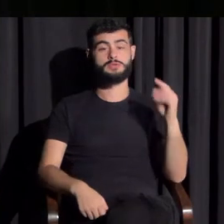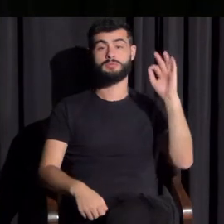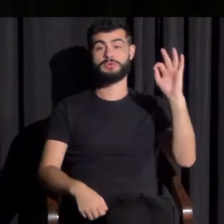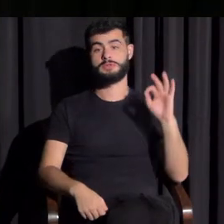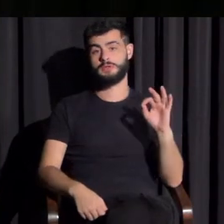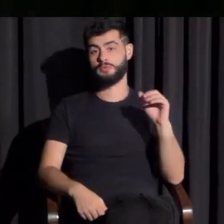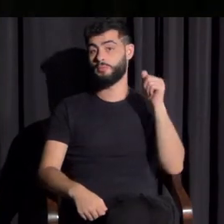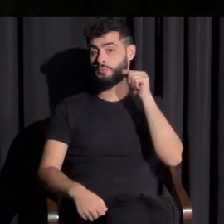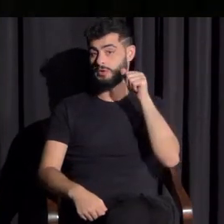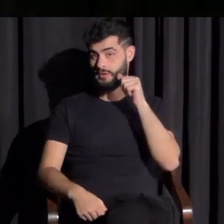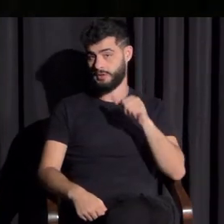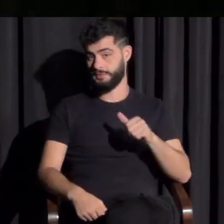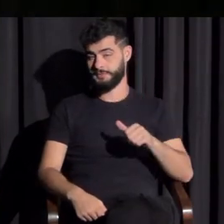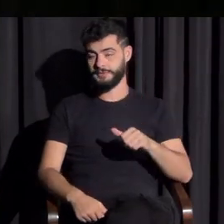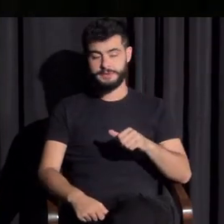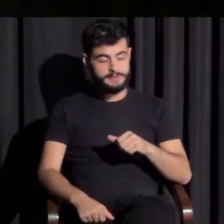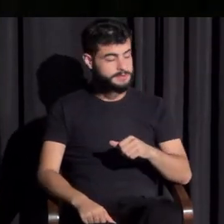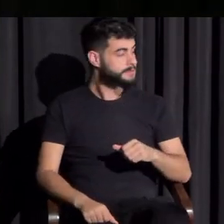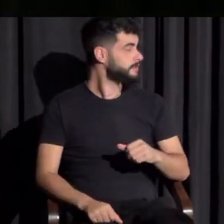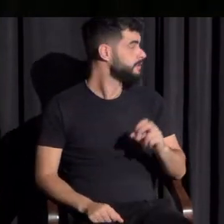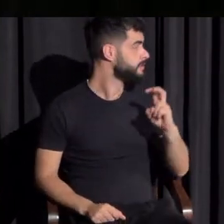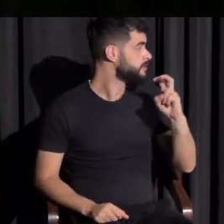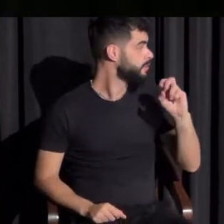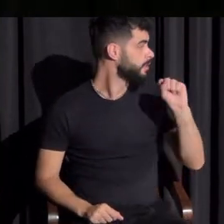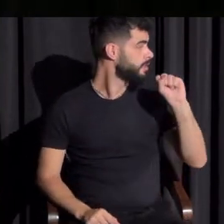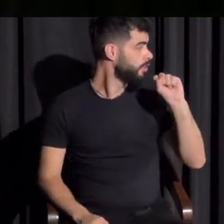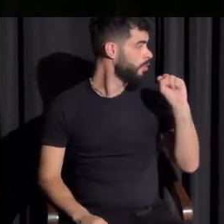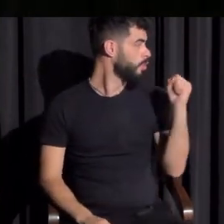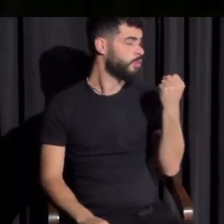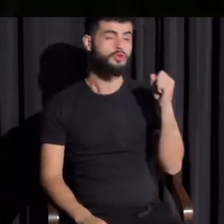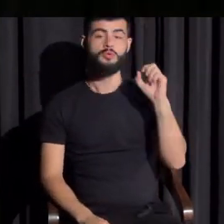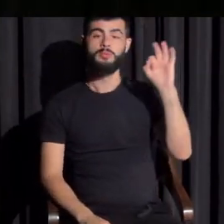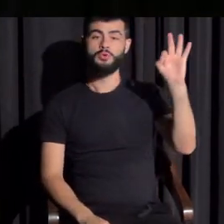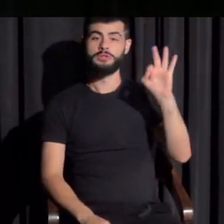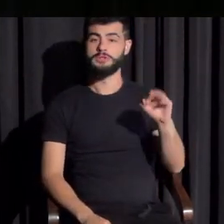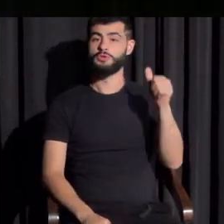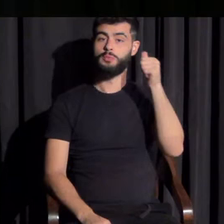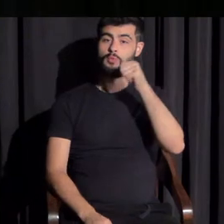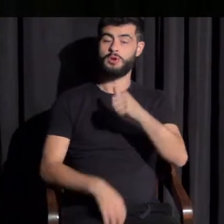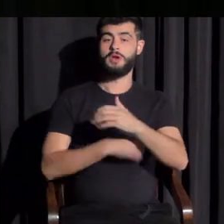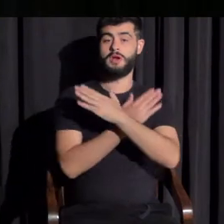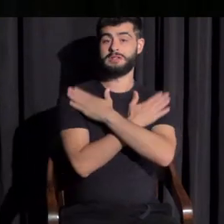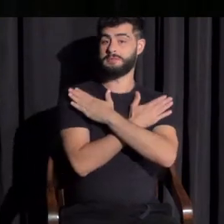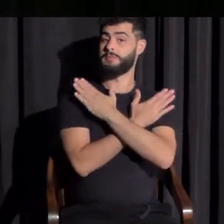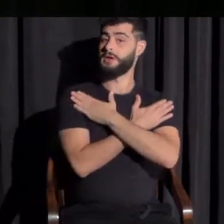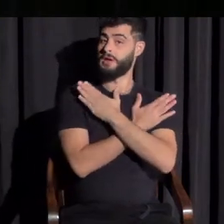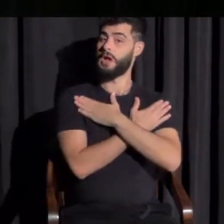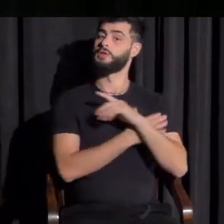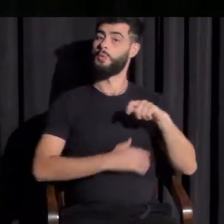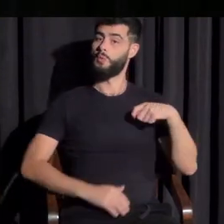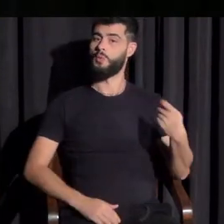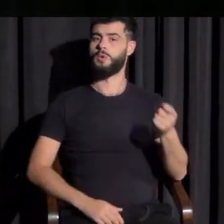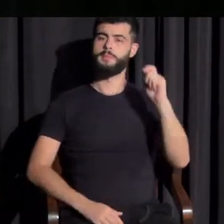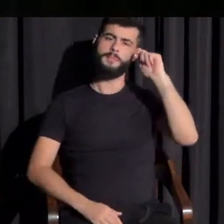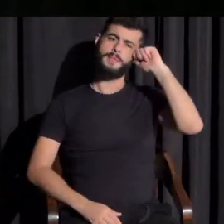afirmaram. 58% das mulheres desempregadas são mulheres negras.